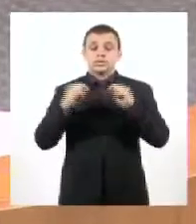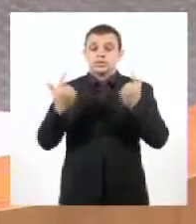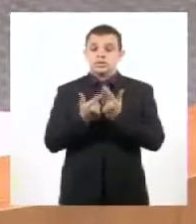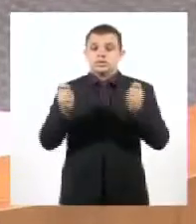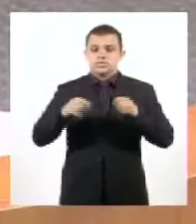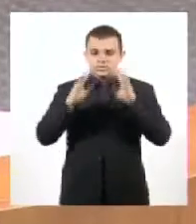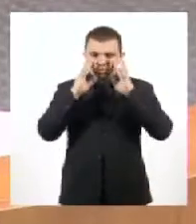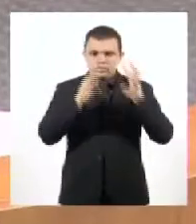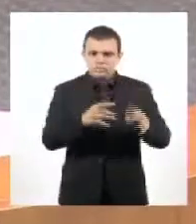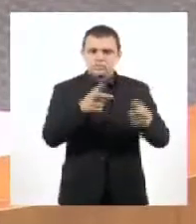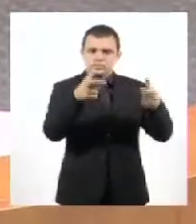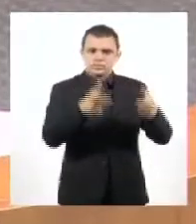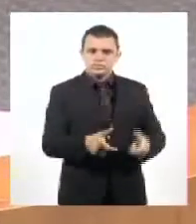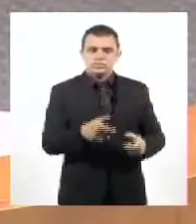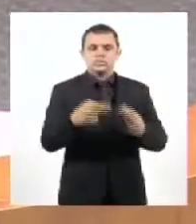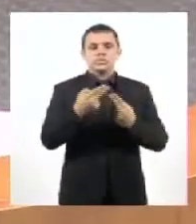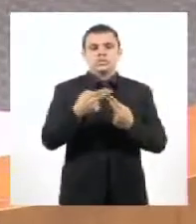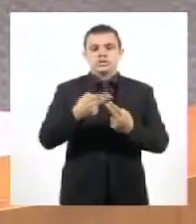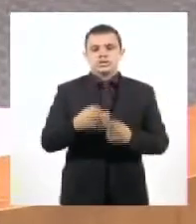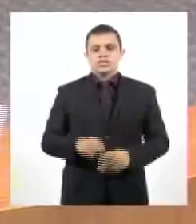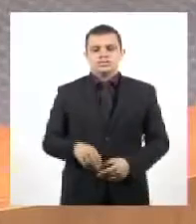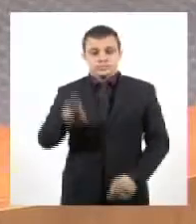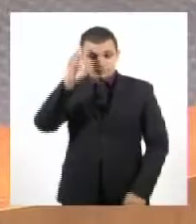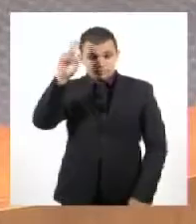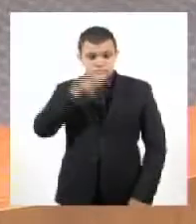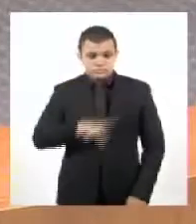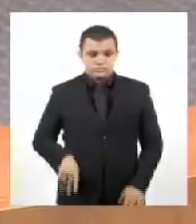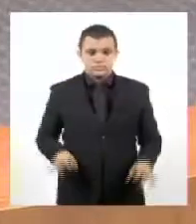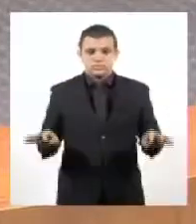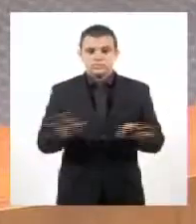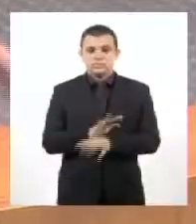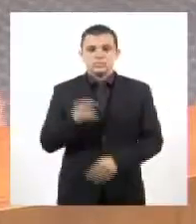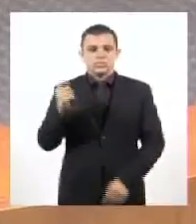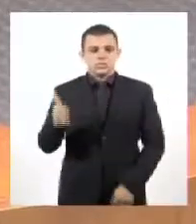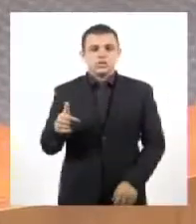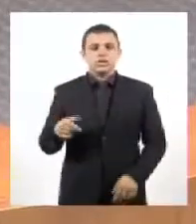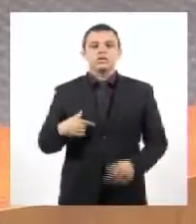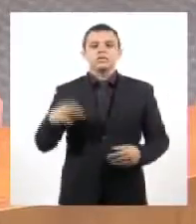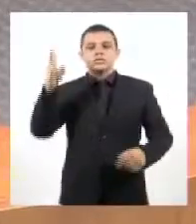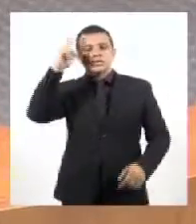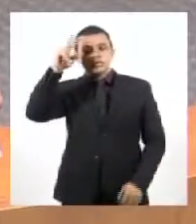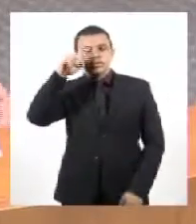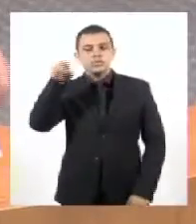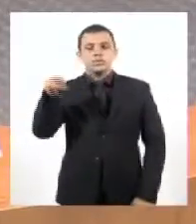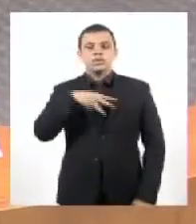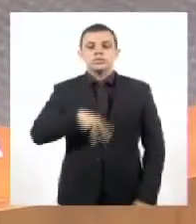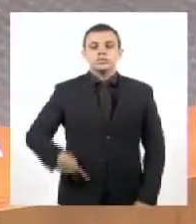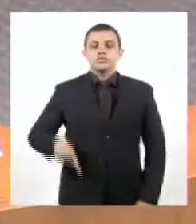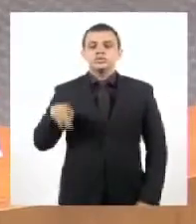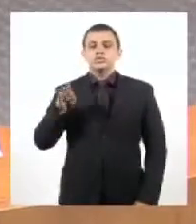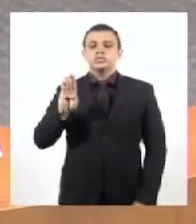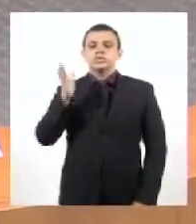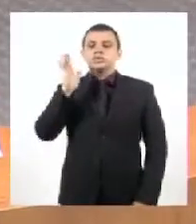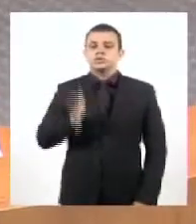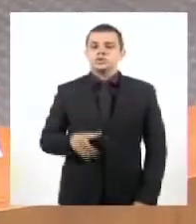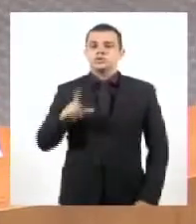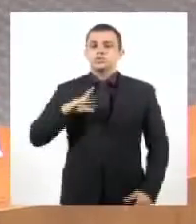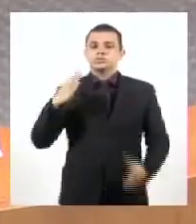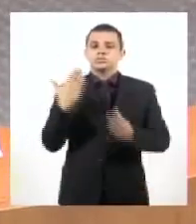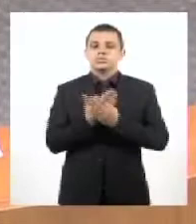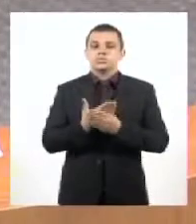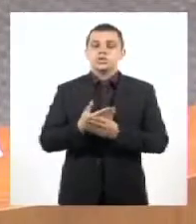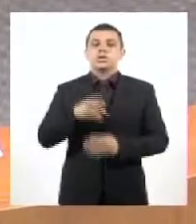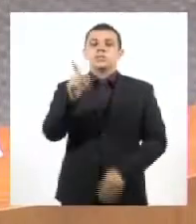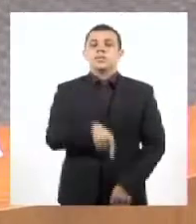Senhor presidente, só para concluir, fazer uma ressalva que o Ministério Público já entrou com ação para anular o contrato da Prefeitura